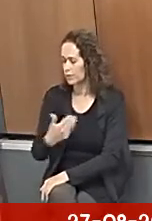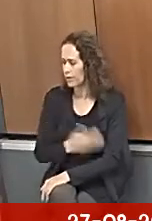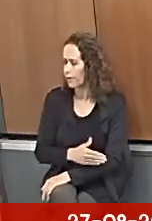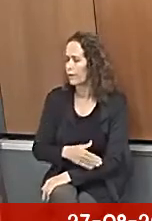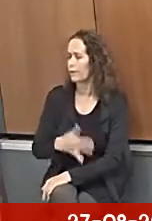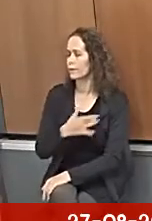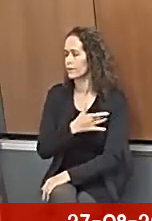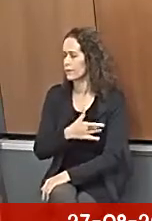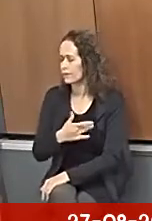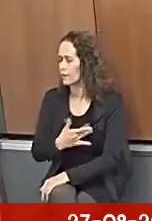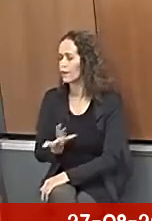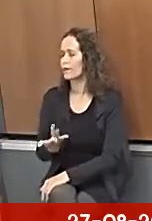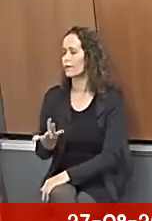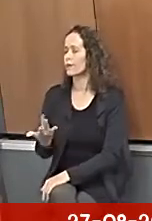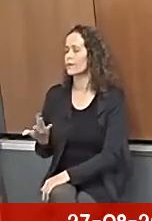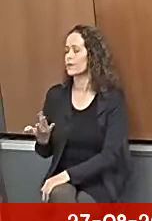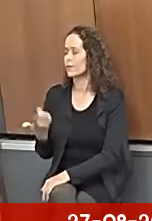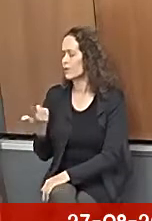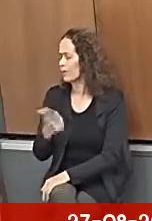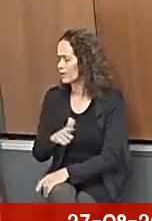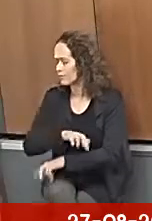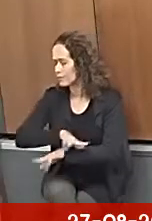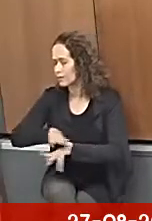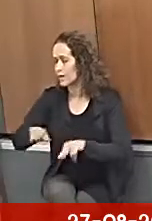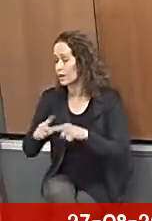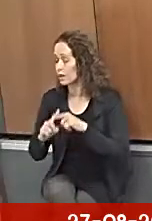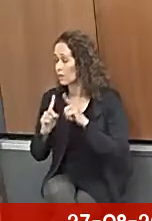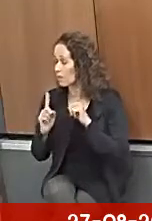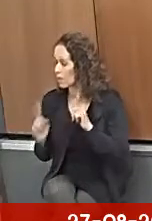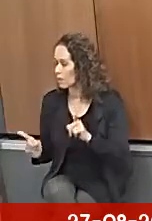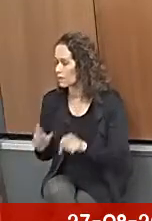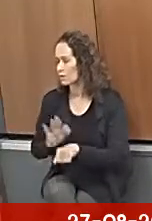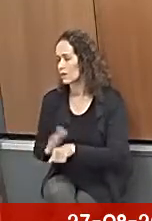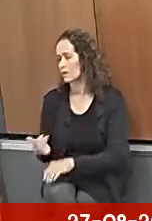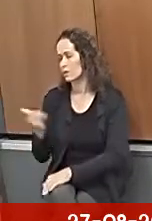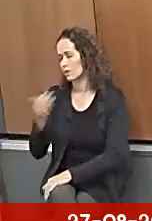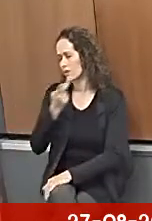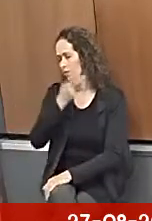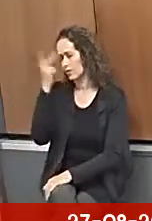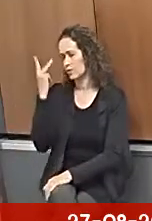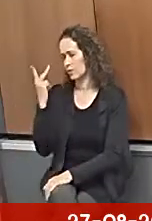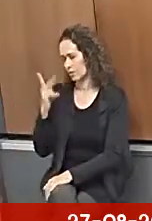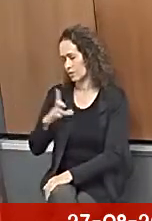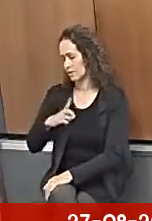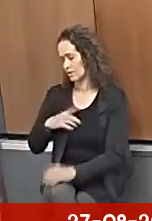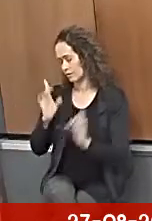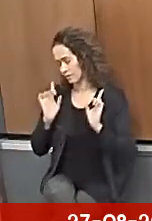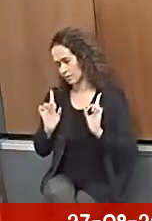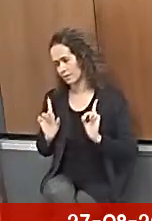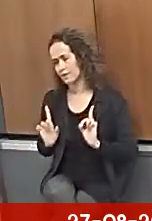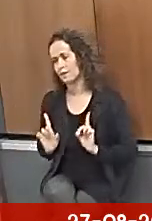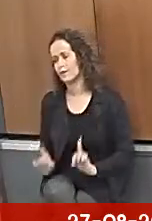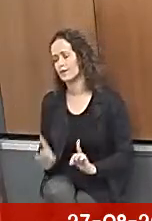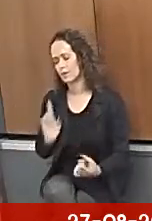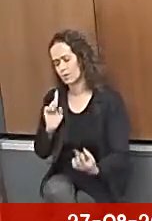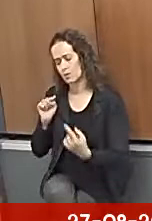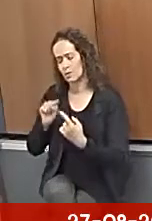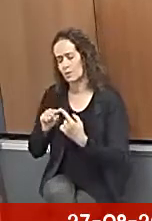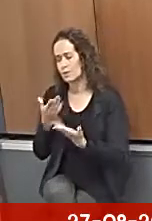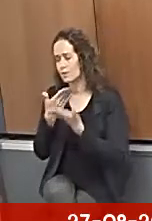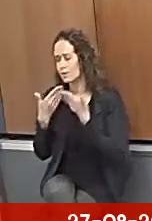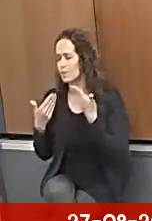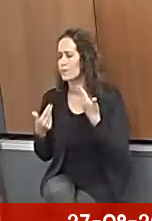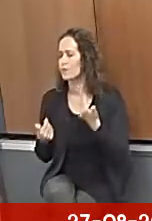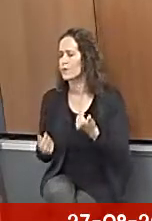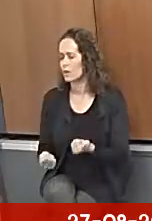deputados americanos mas todos com uma bandeira só uma pessoa com deficiência então essa é a nossa causa maior da que o deputado segue lento e tem uma